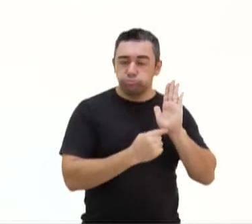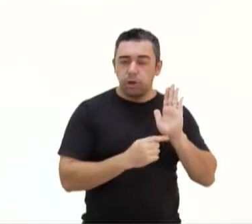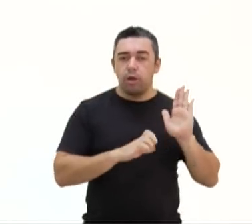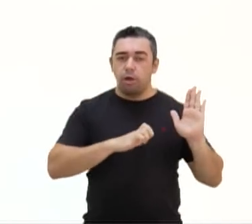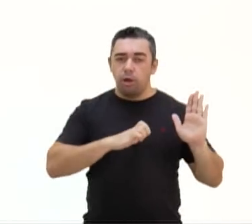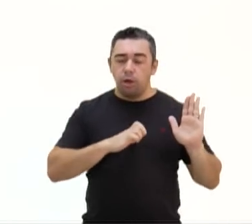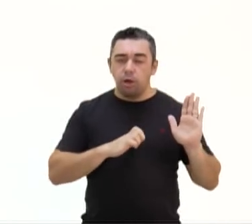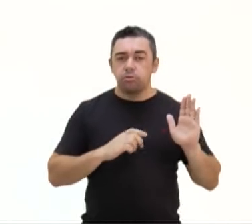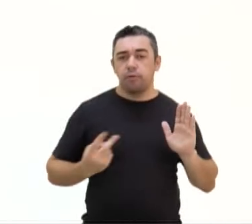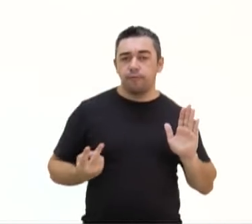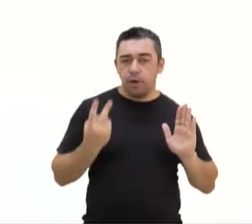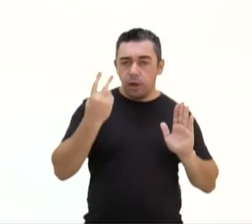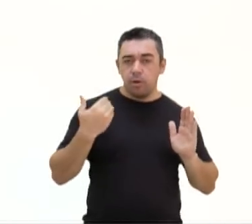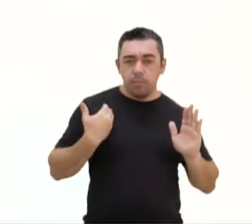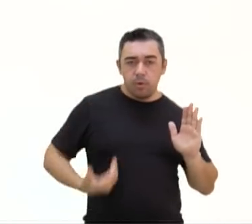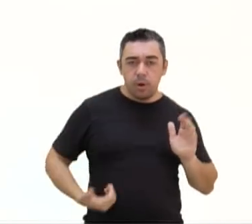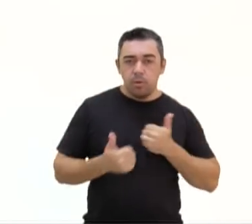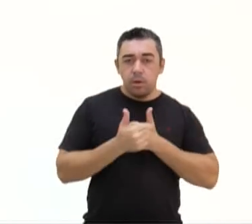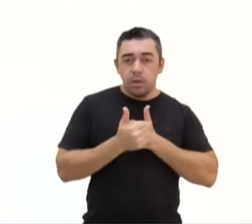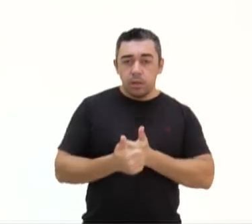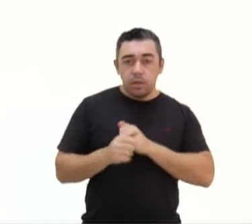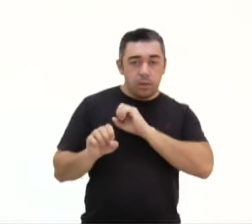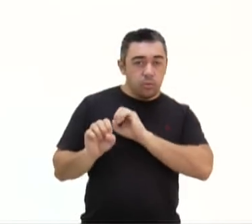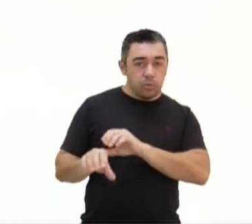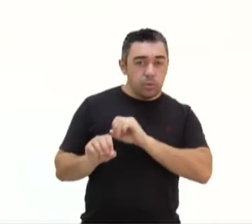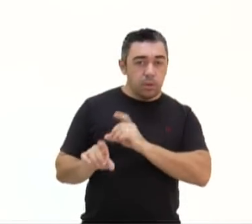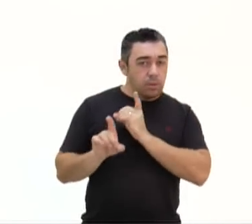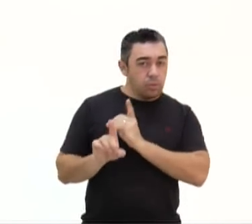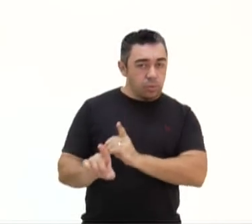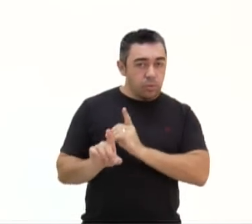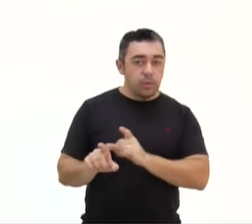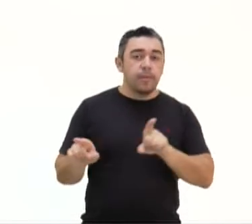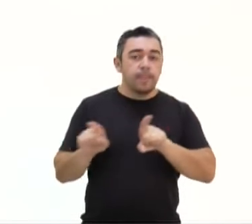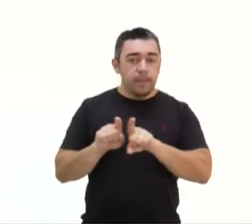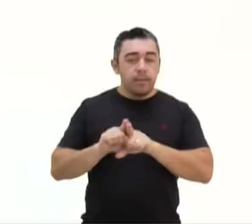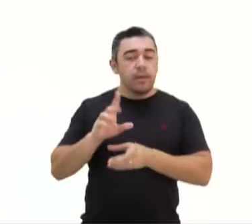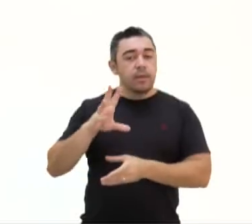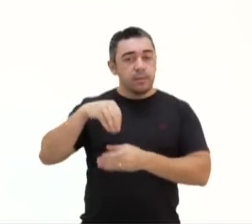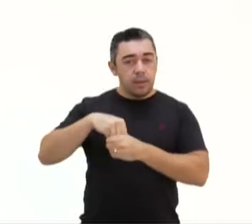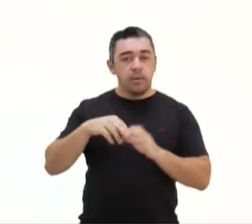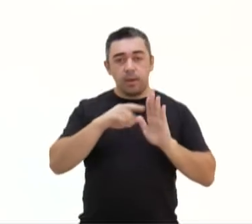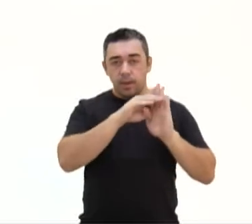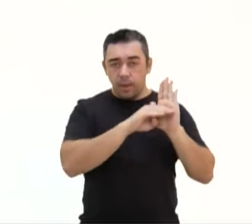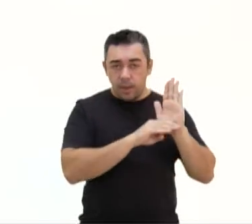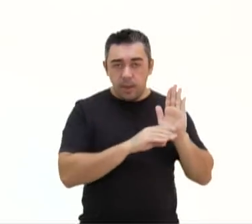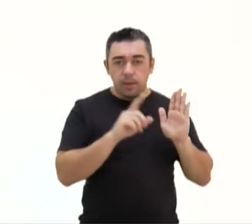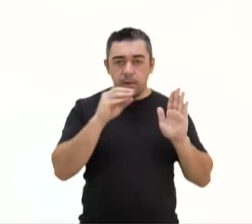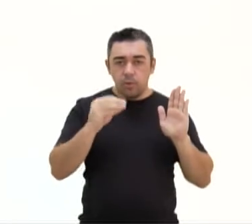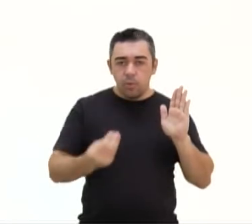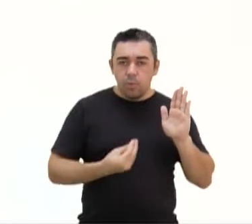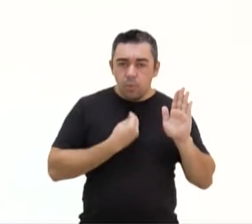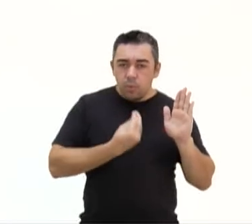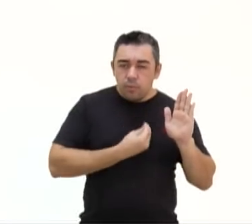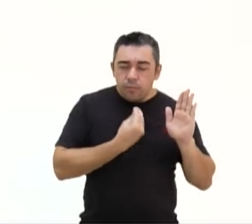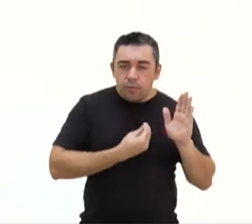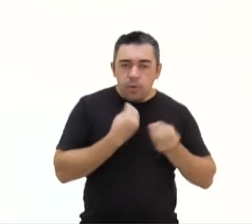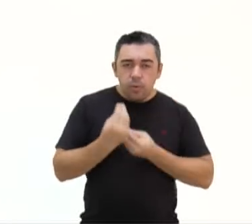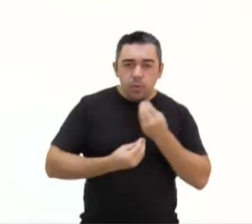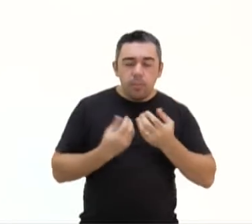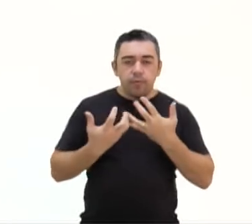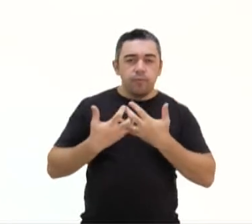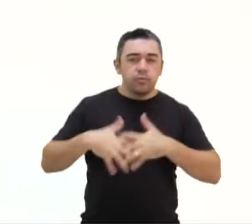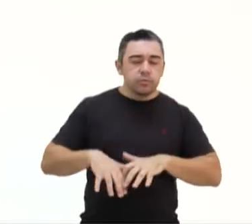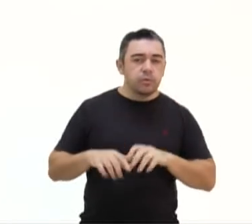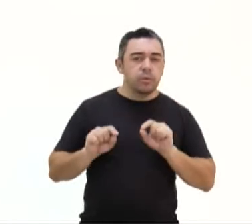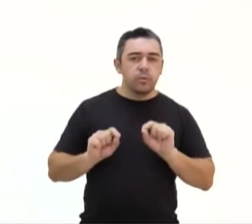valores morais que guiam a sua doutrina e que fazem parte, são regras de conduta que possuem a função